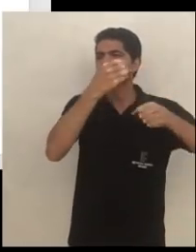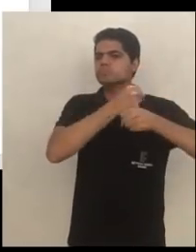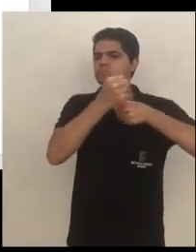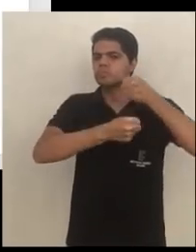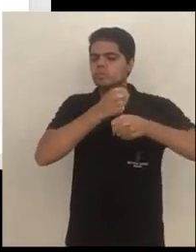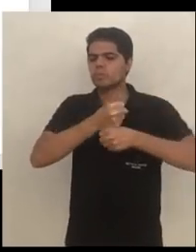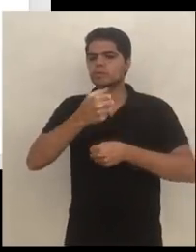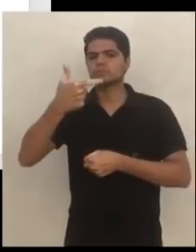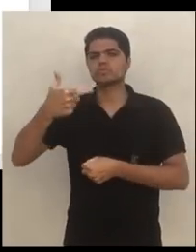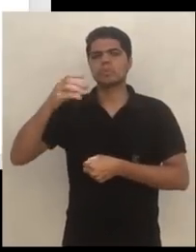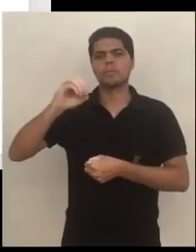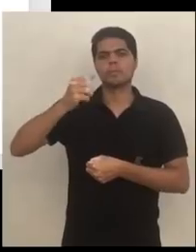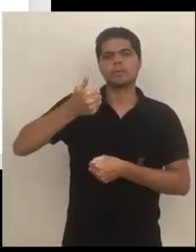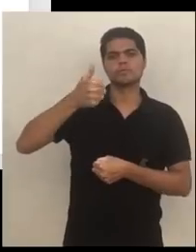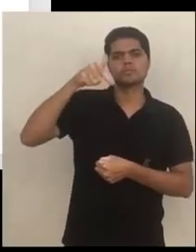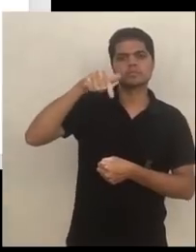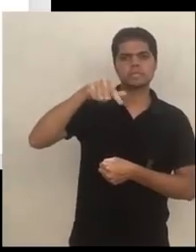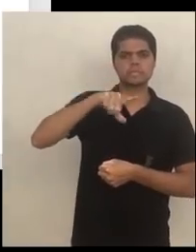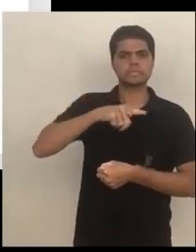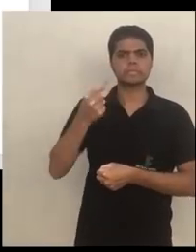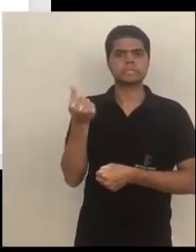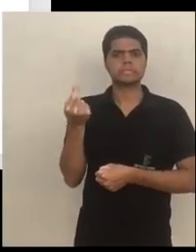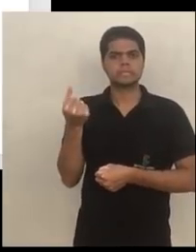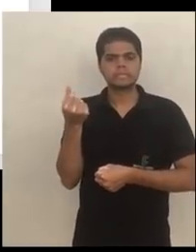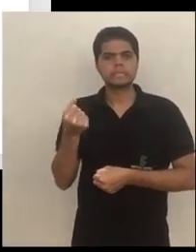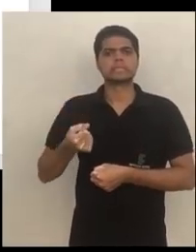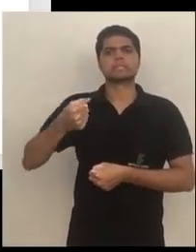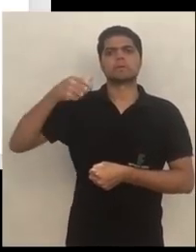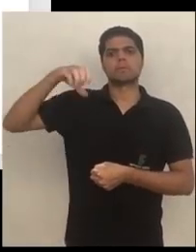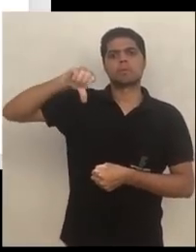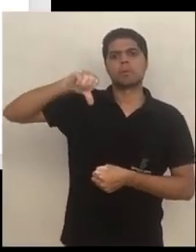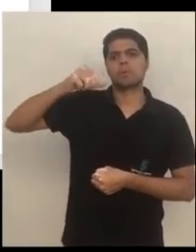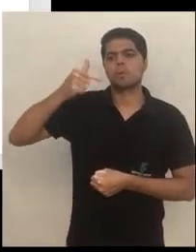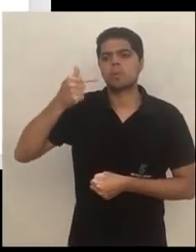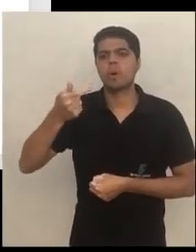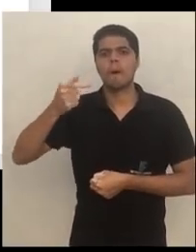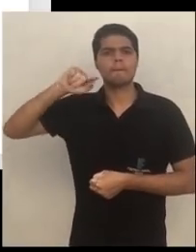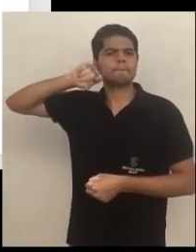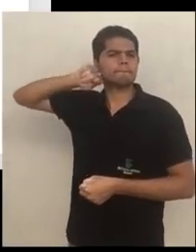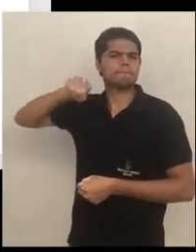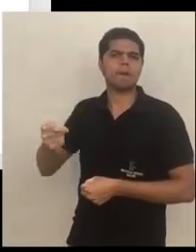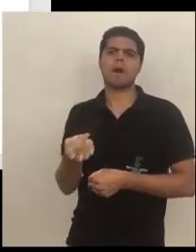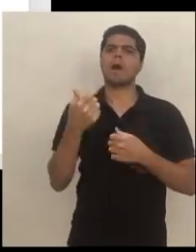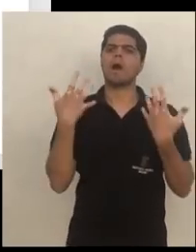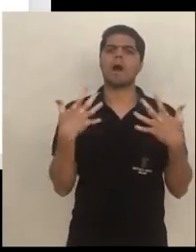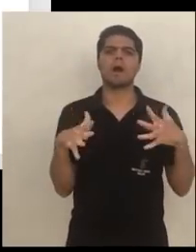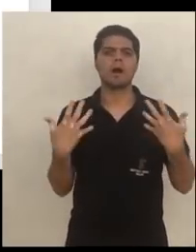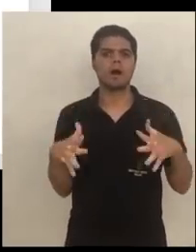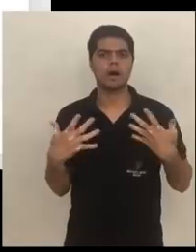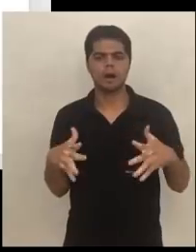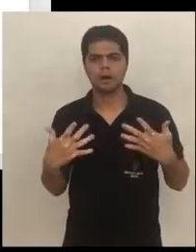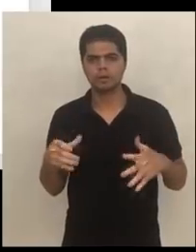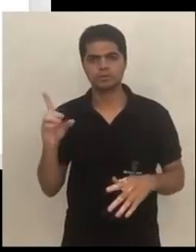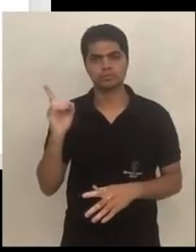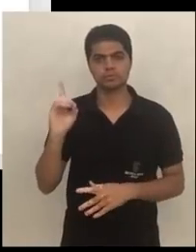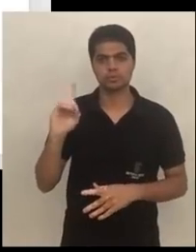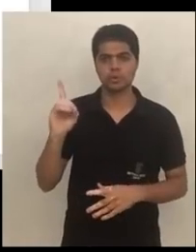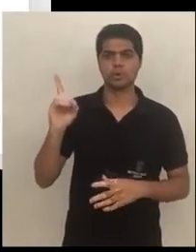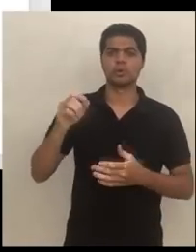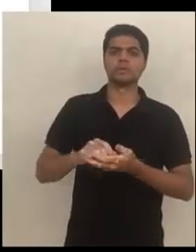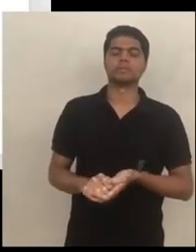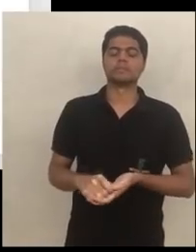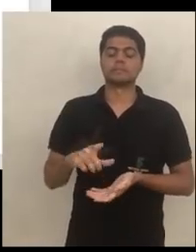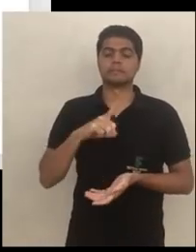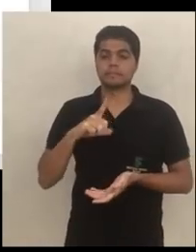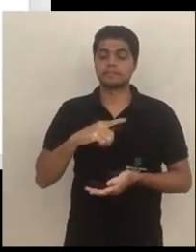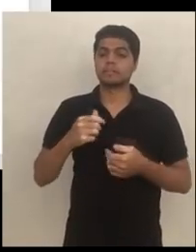2017 um volume de 97 bilhões de dólares. Isso, Estados Unidos, Alemanha, França e China, eles estão à frente, carregando aí